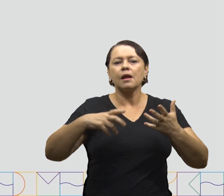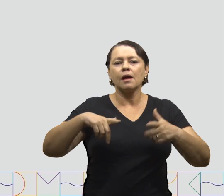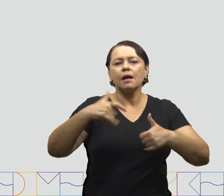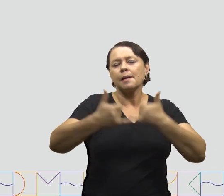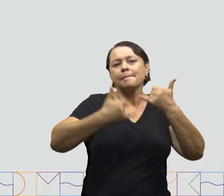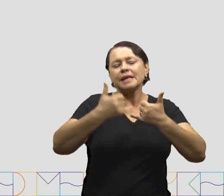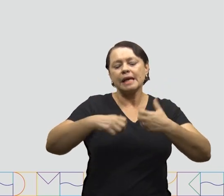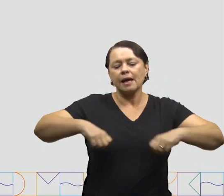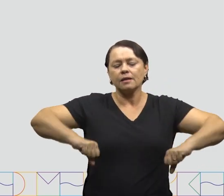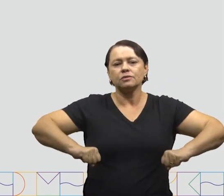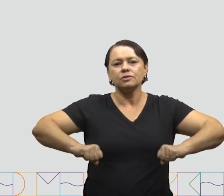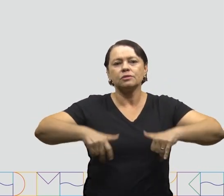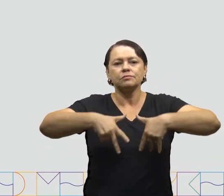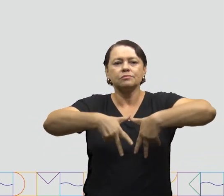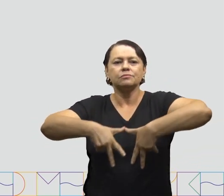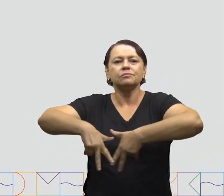roda?